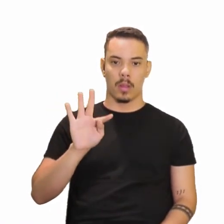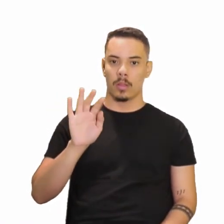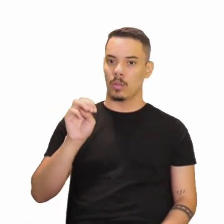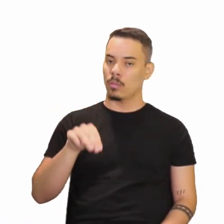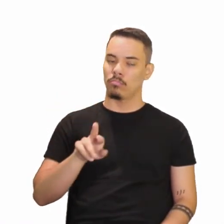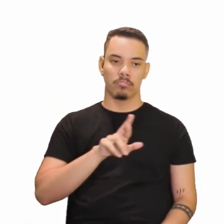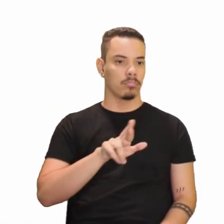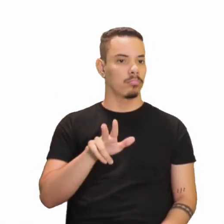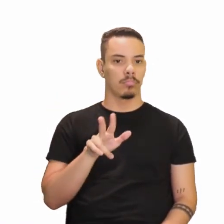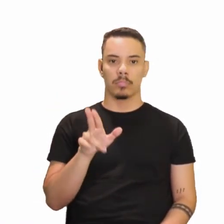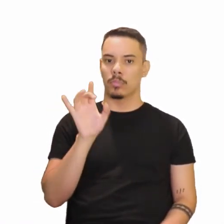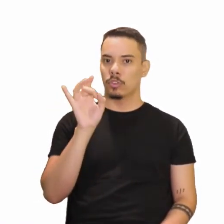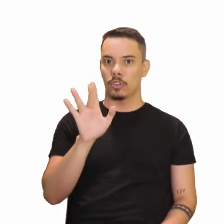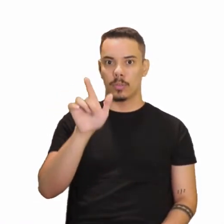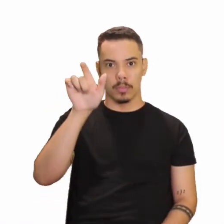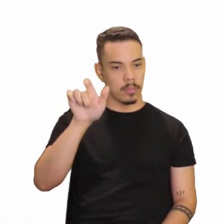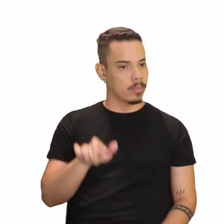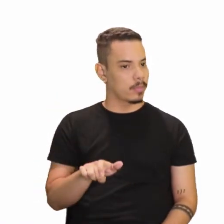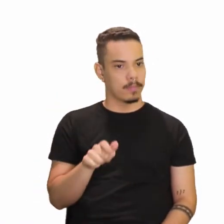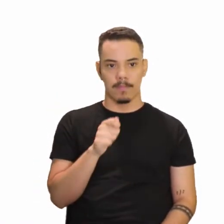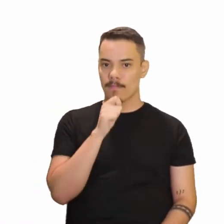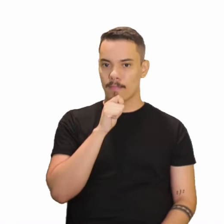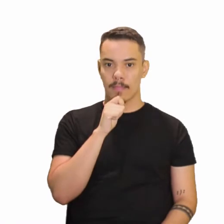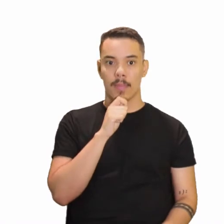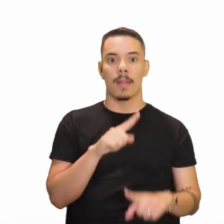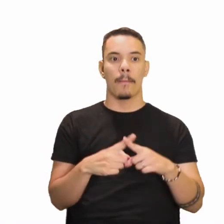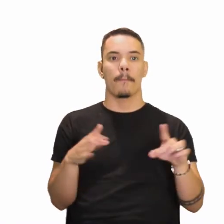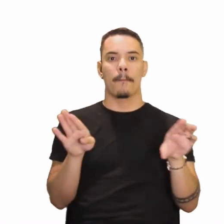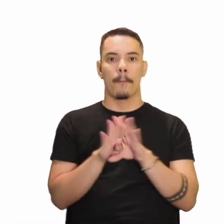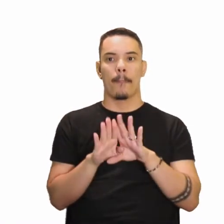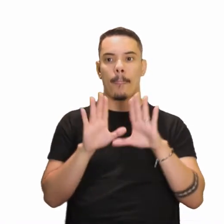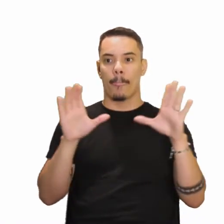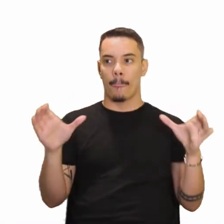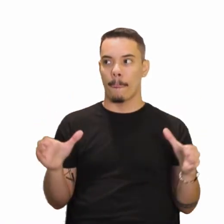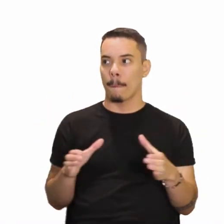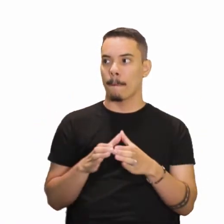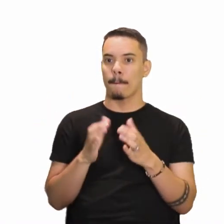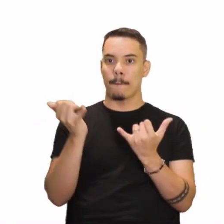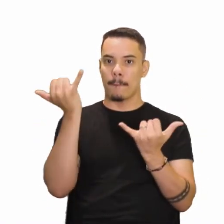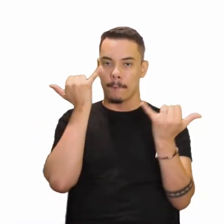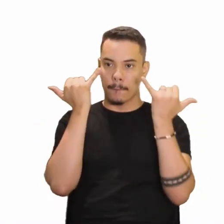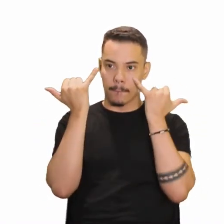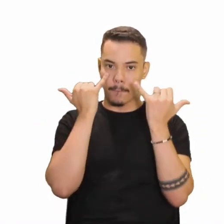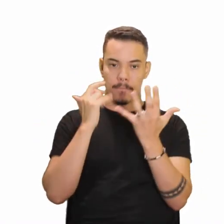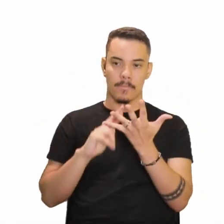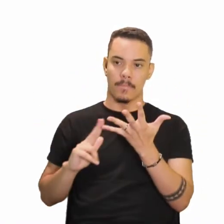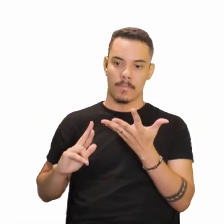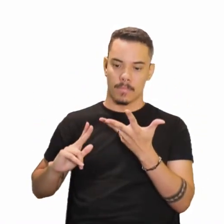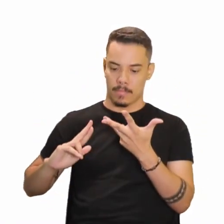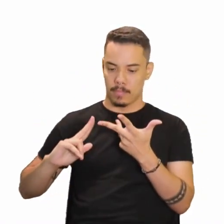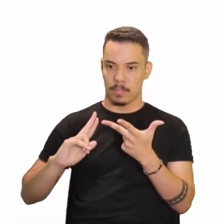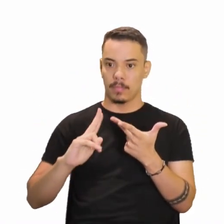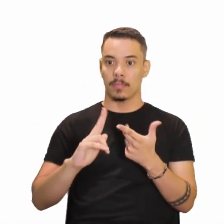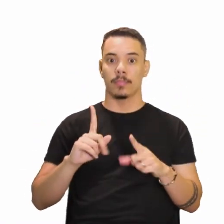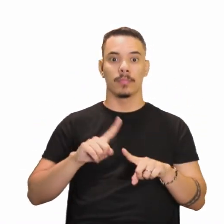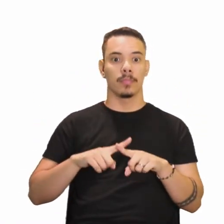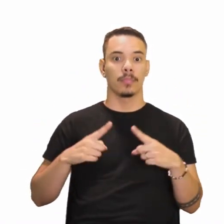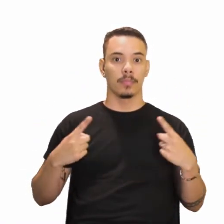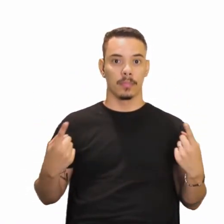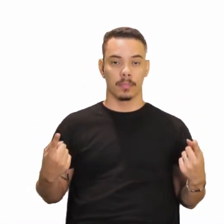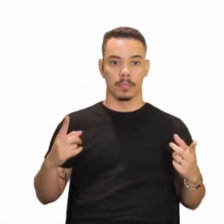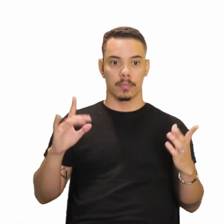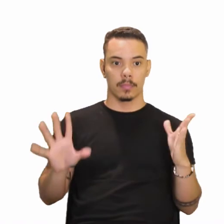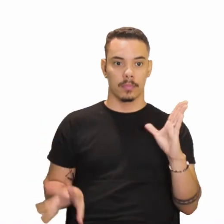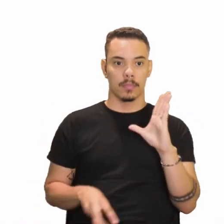retrata apenas uma pessoa mais um conjunto de informações mas aqui para vocês